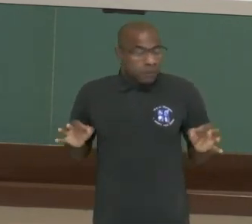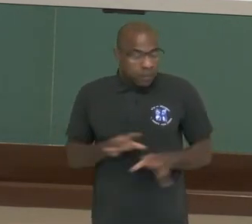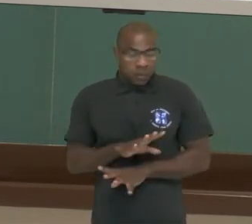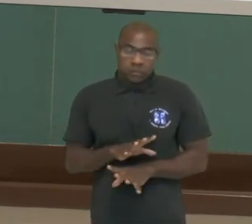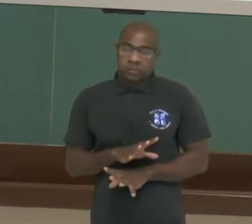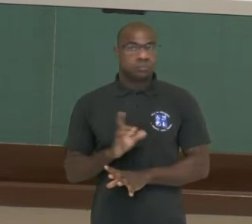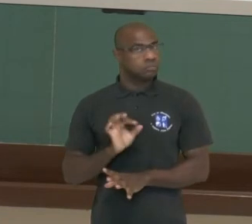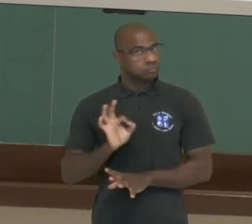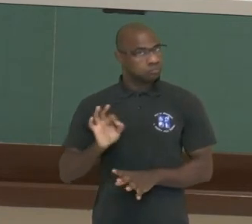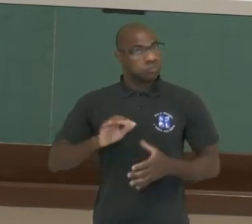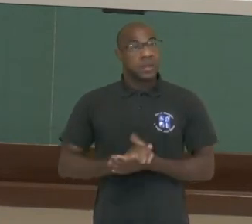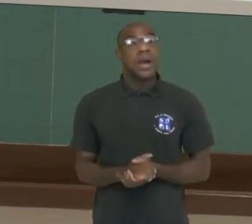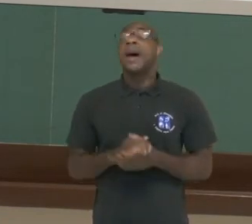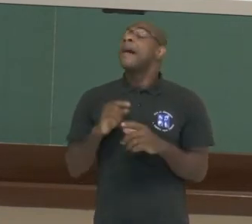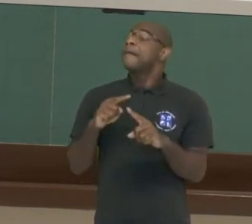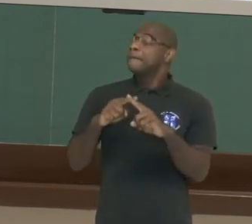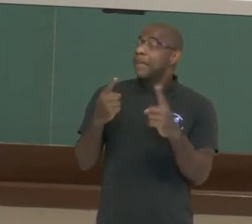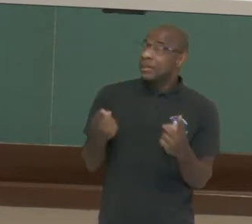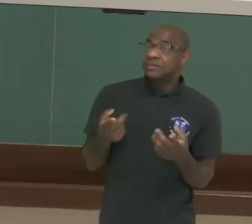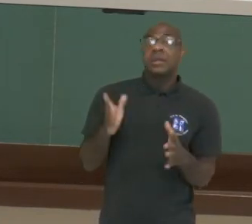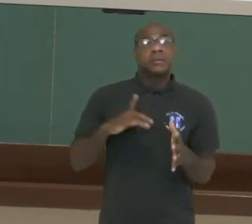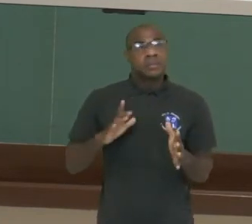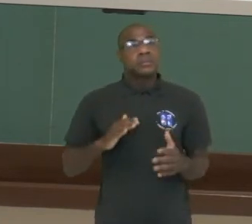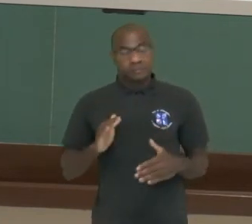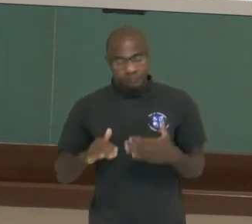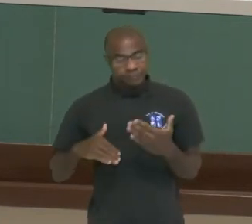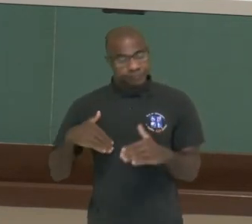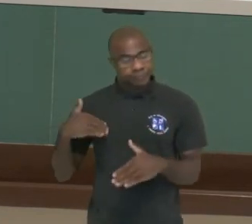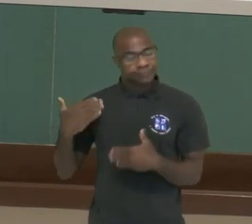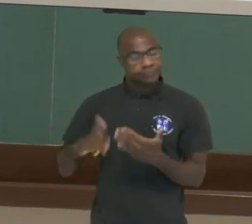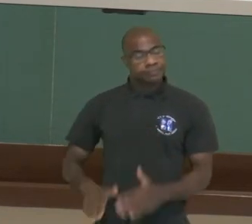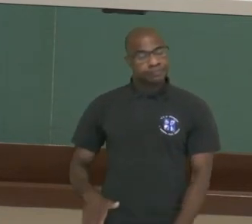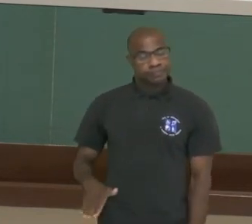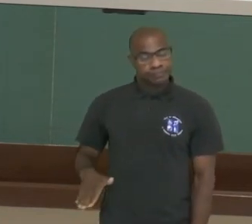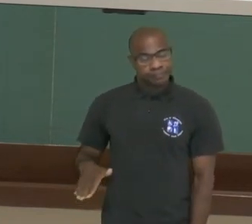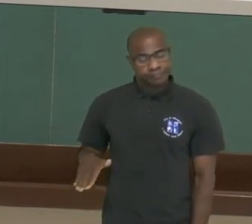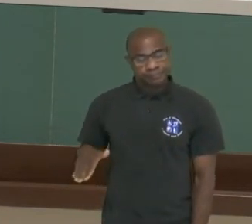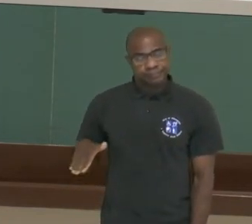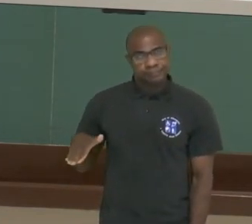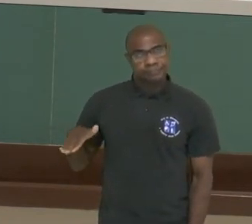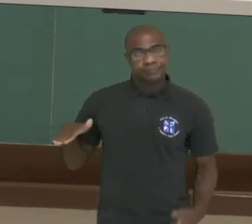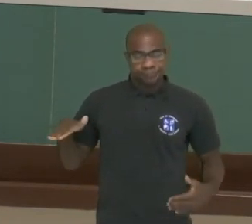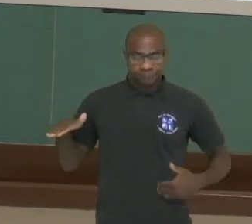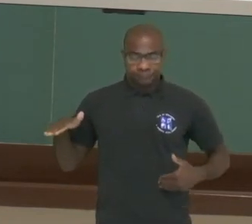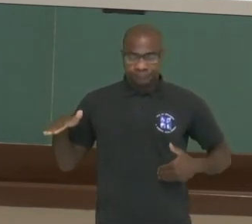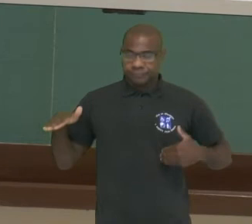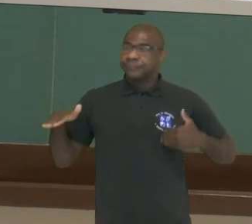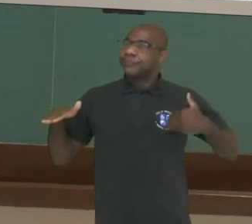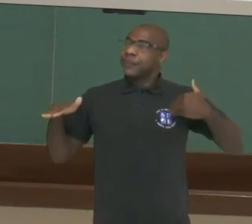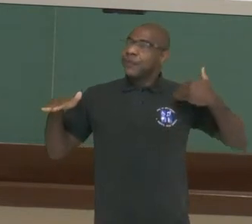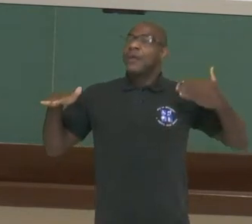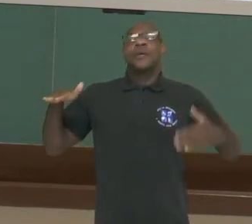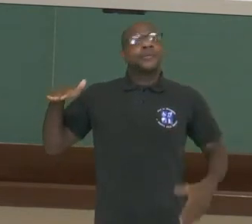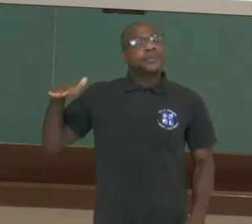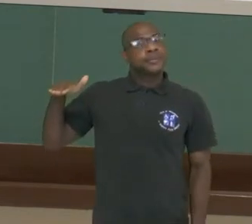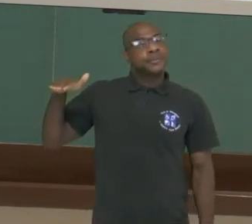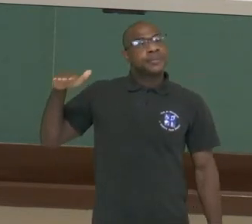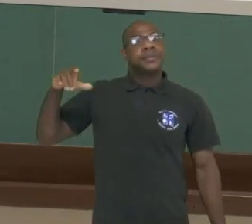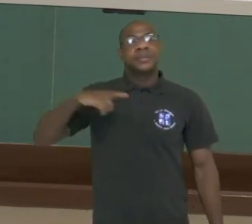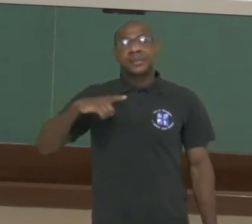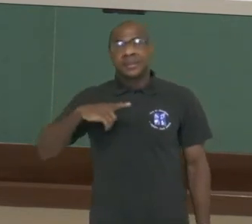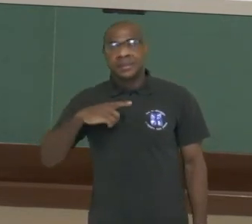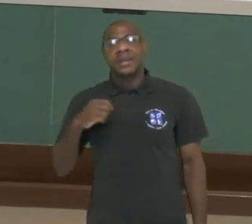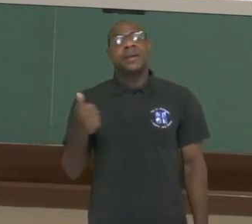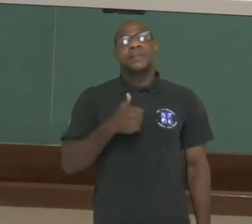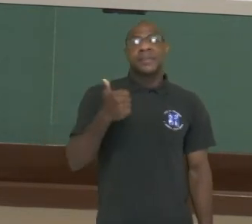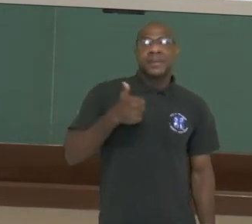estão preparados. Conforme o desenvolvimento do nosso organismo, quando temos a nossa